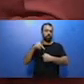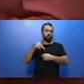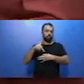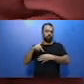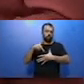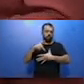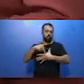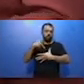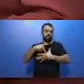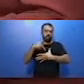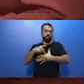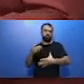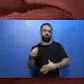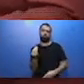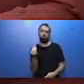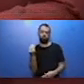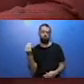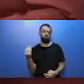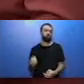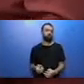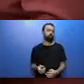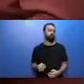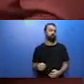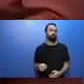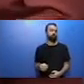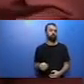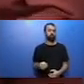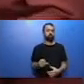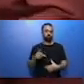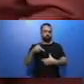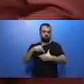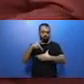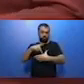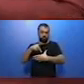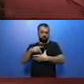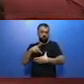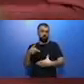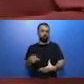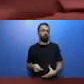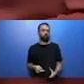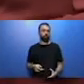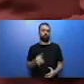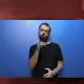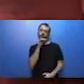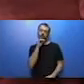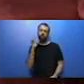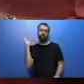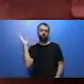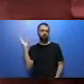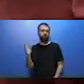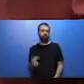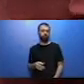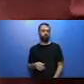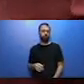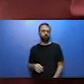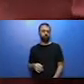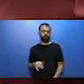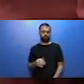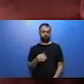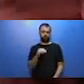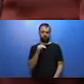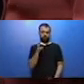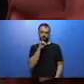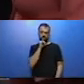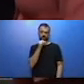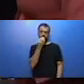desgasta. E aonde eu vou achar? Onde tem isso? Nas proteínas. Vou dar agora um exemplo de proteínas, de alimentos que